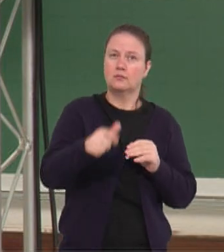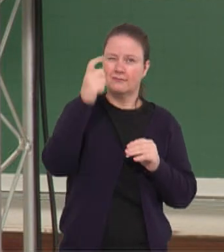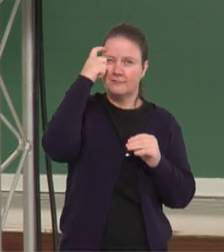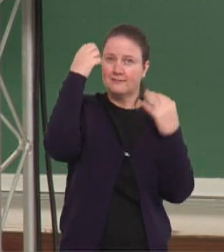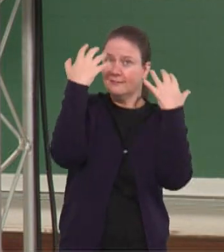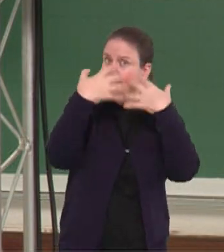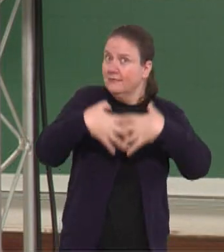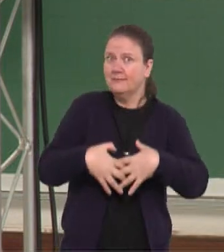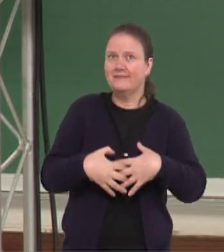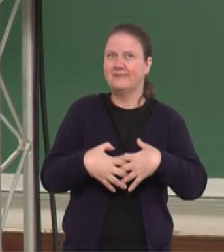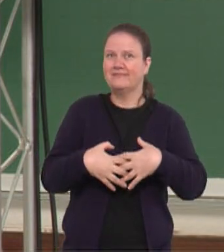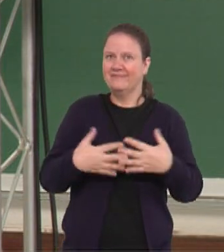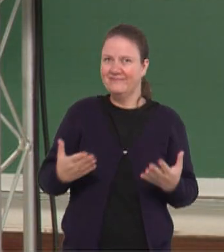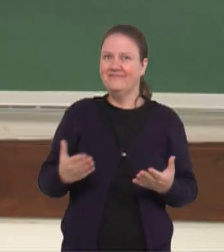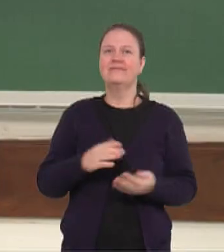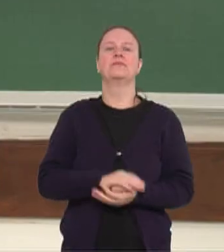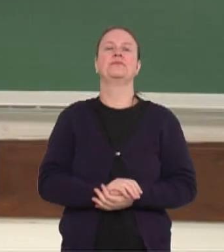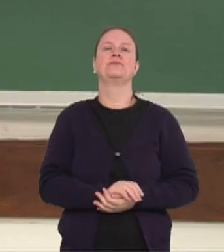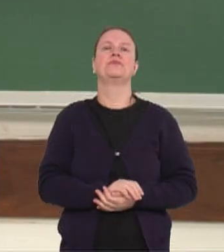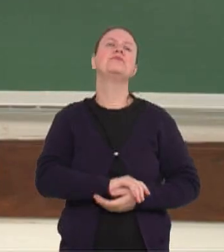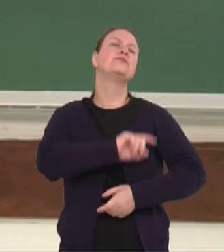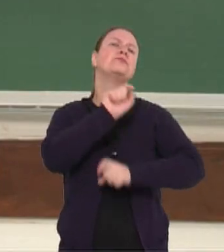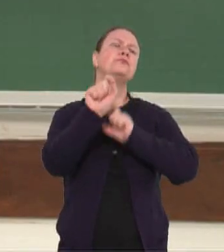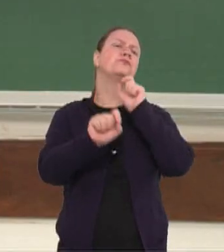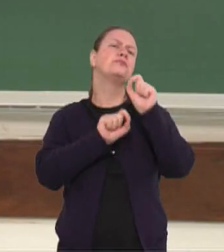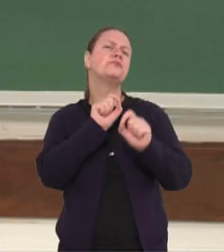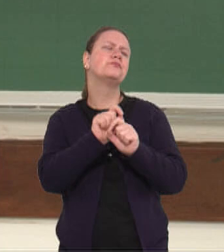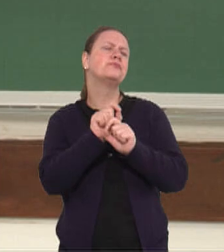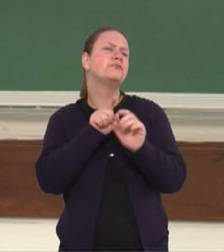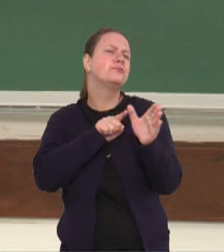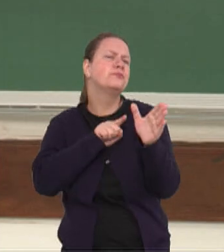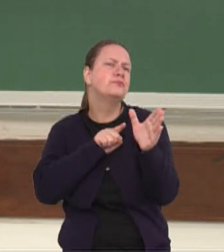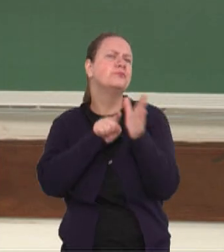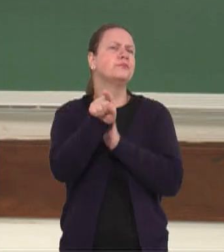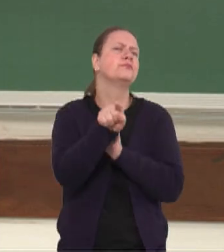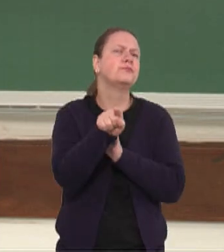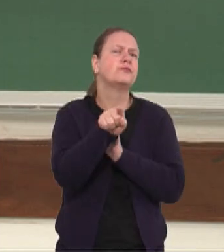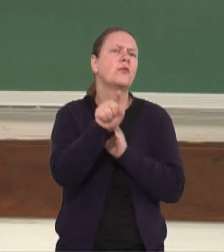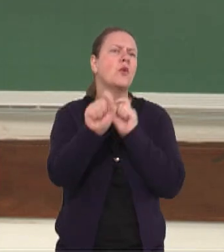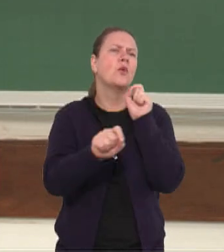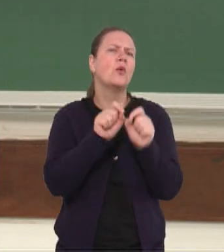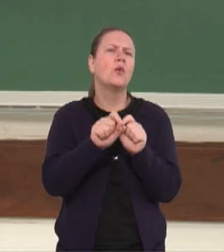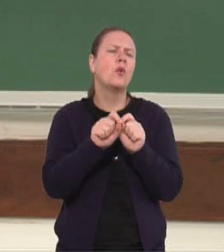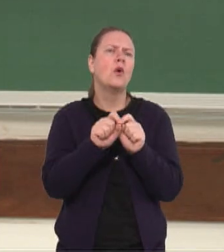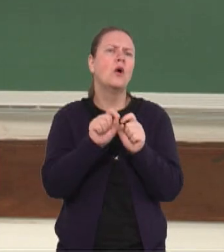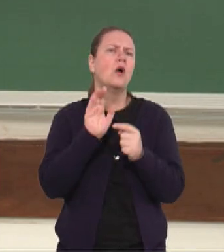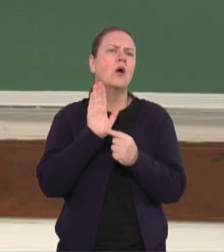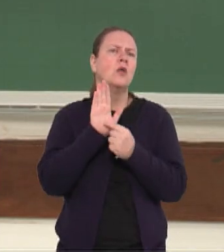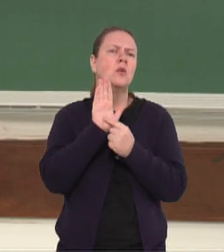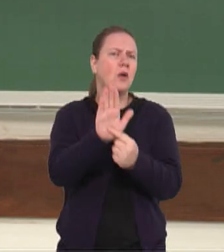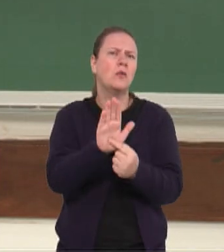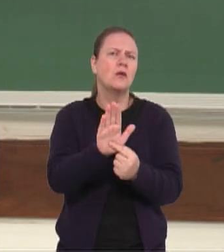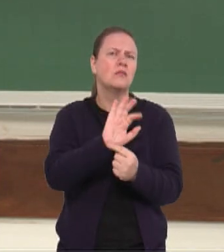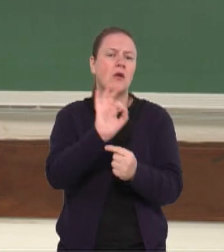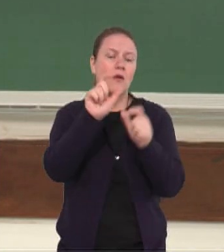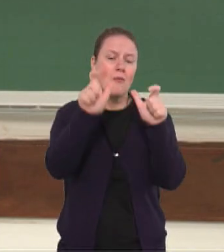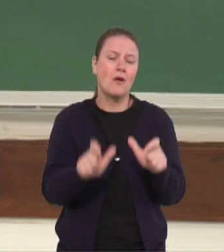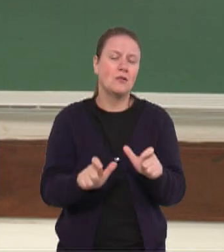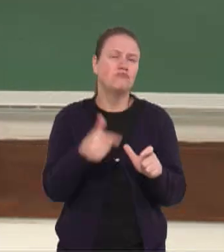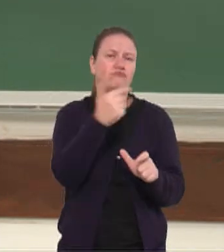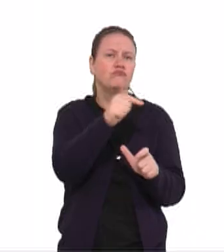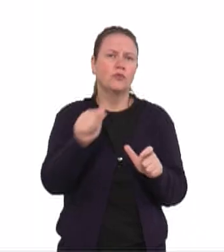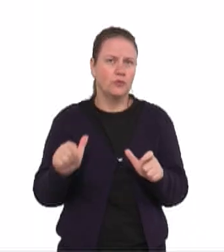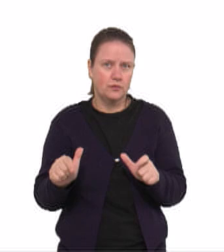você. Qual a alternativa que não apresenta marca de espaço? Alguns minutinhos para você e eu já volto